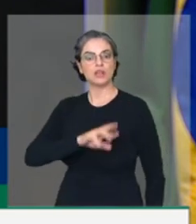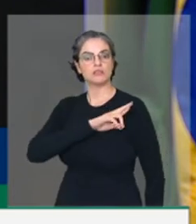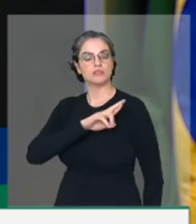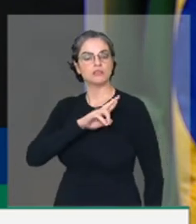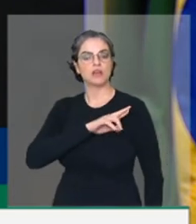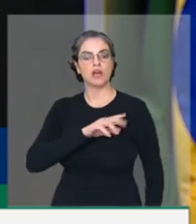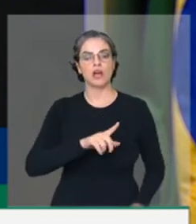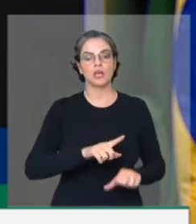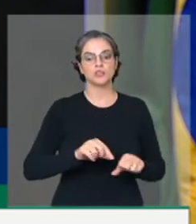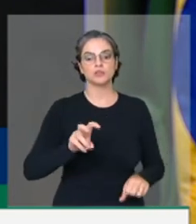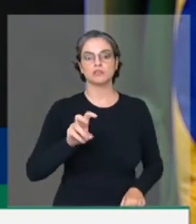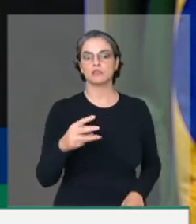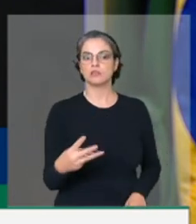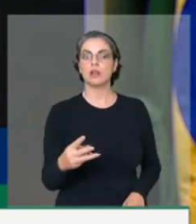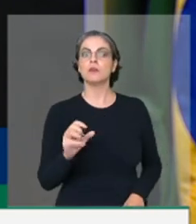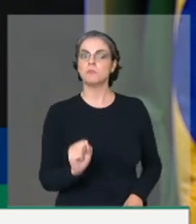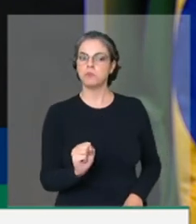artigo 53, dizer,